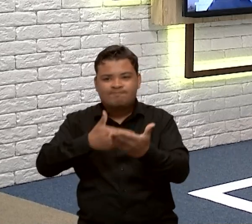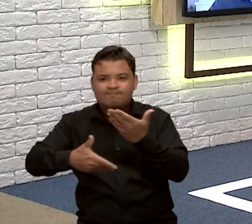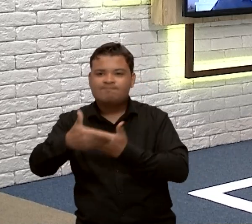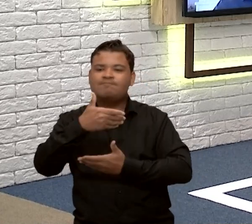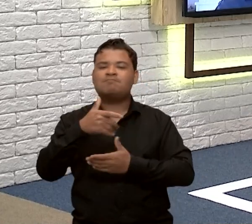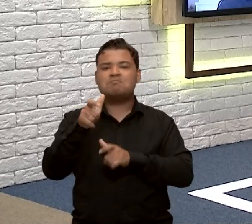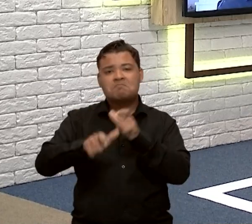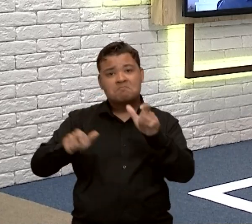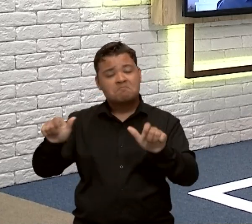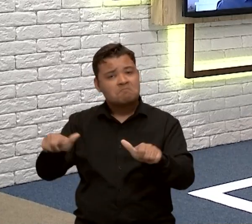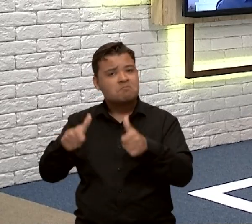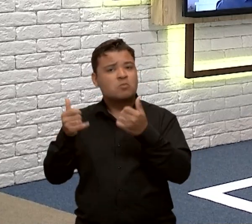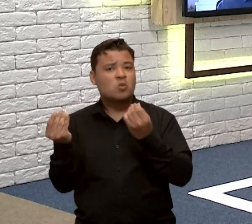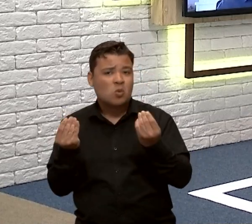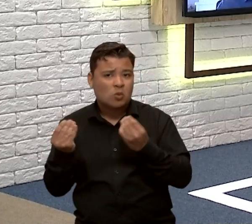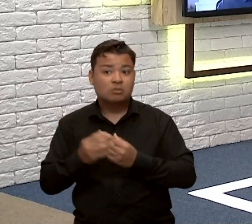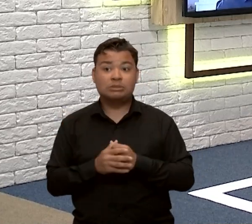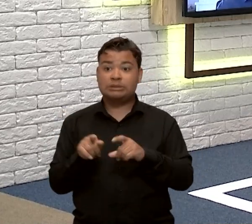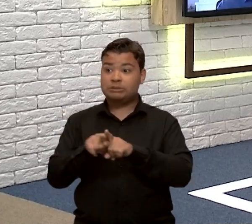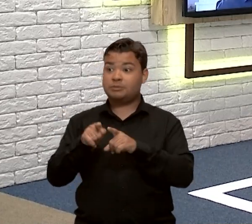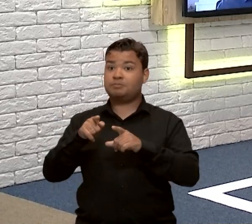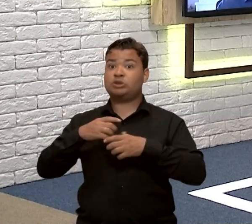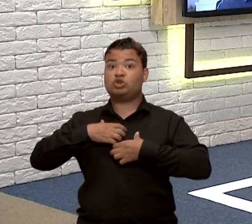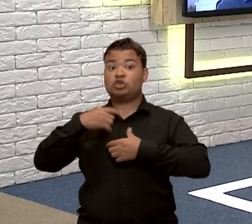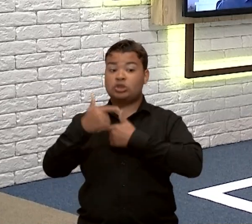sabe que muitas vezes são trabalhos